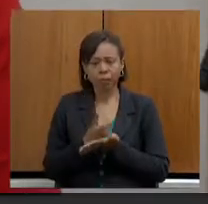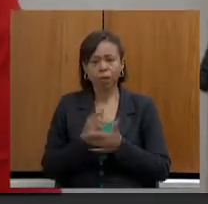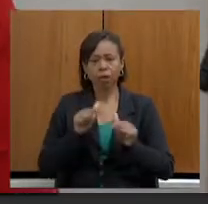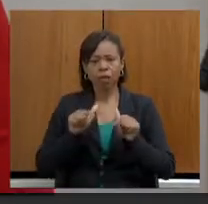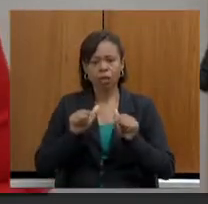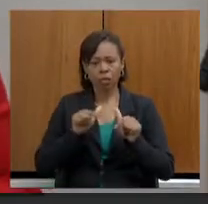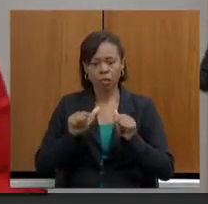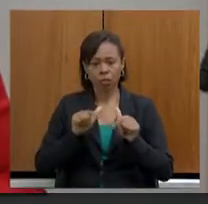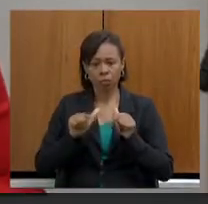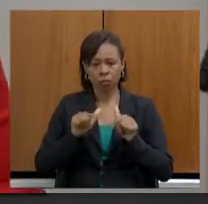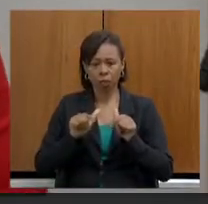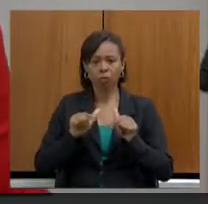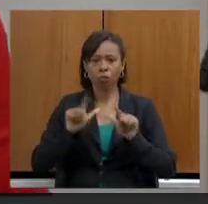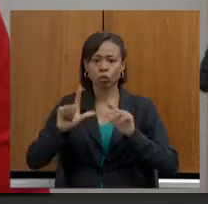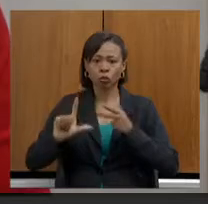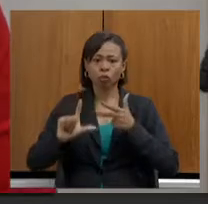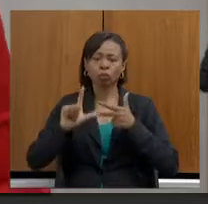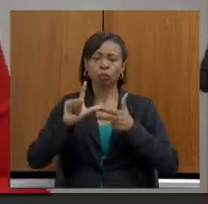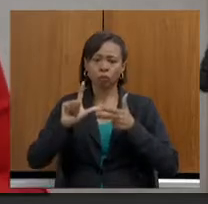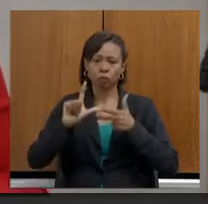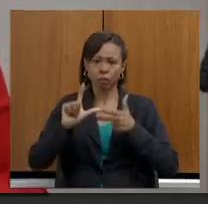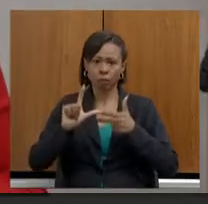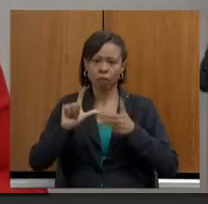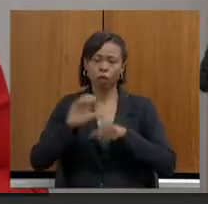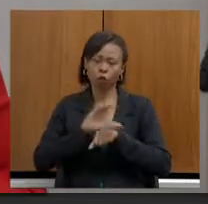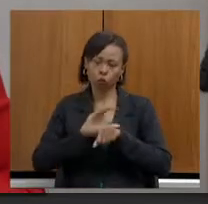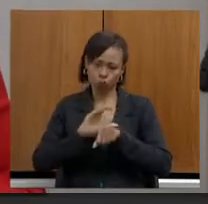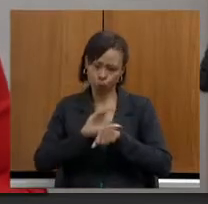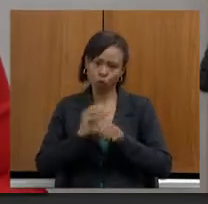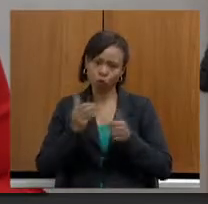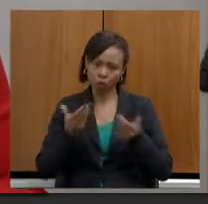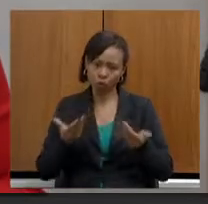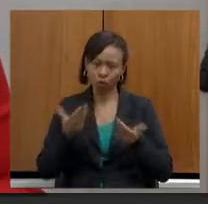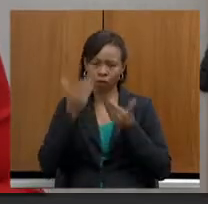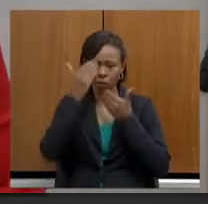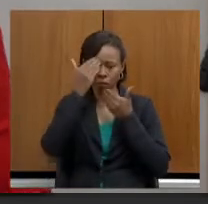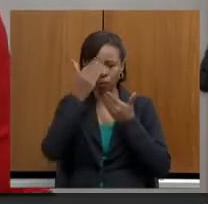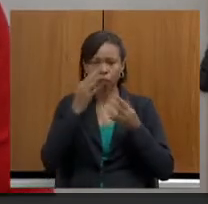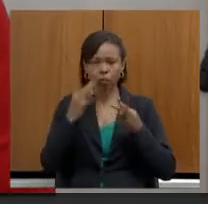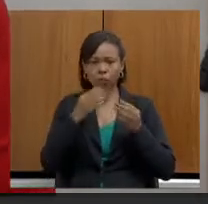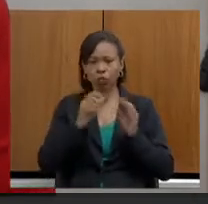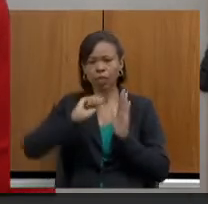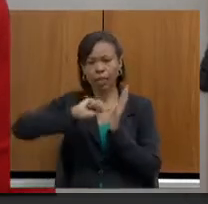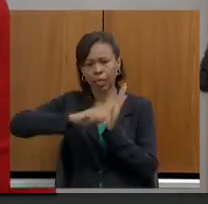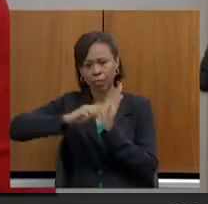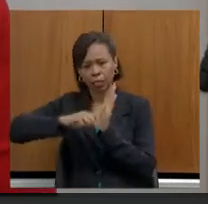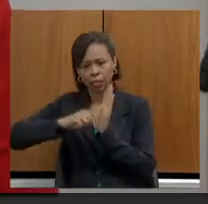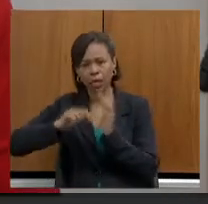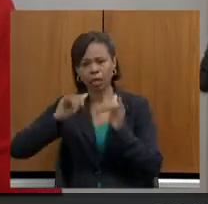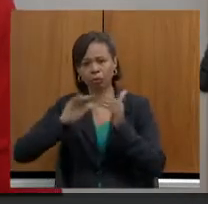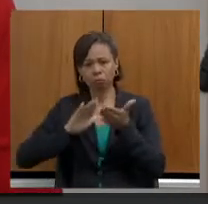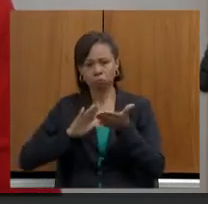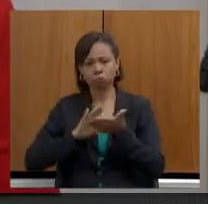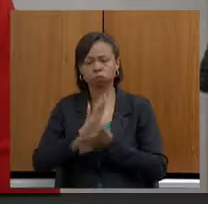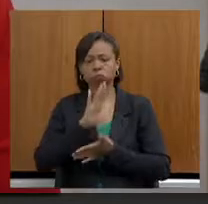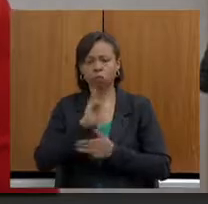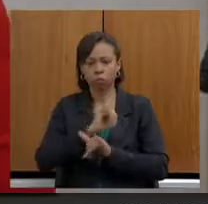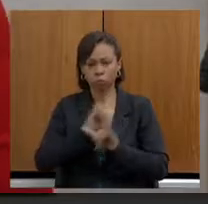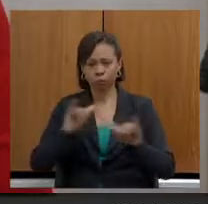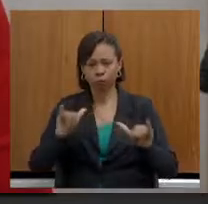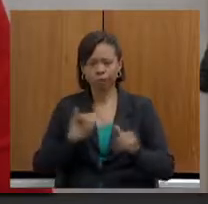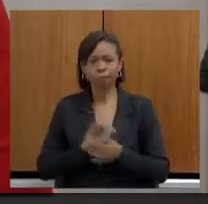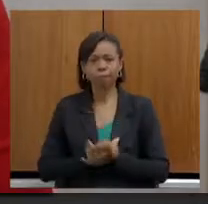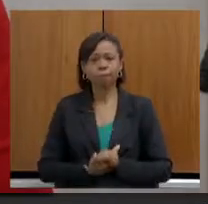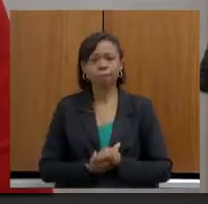constitucional do trabalho parlamentar Obrigada vossas Olá a todos que assinaram a nota que já é pública a